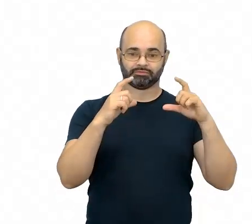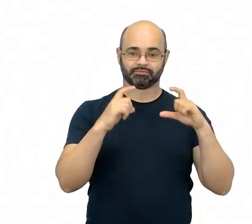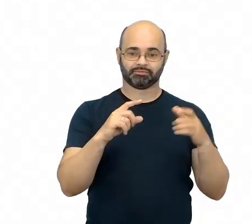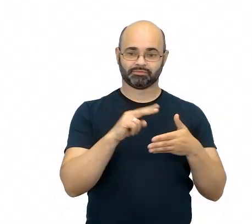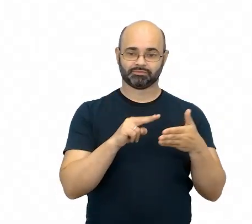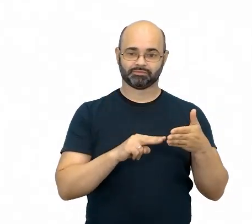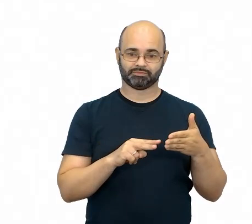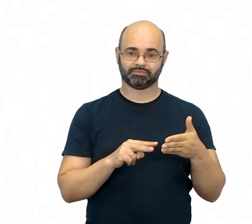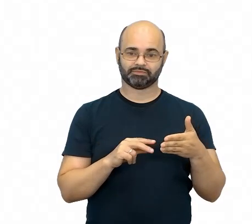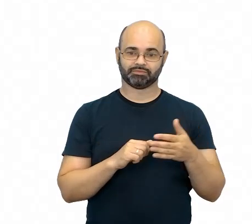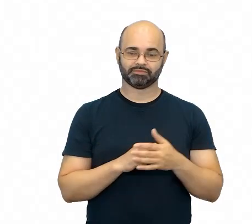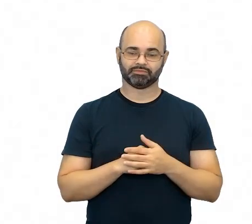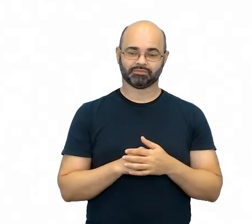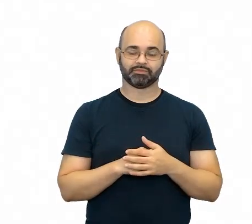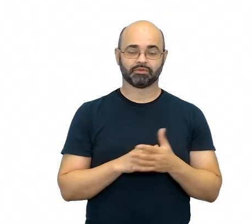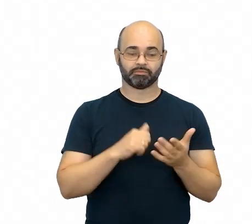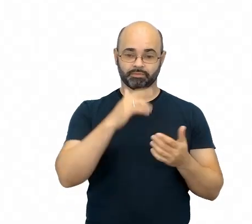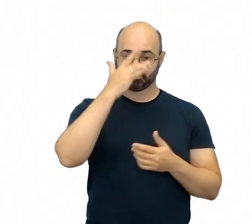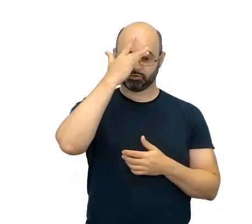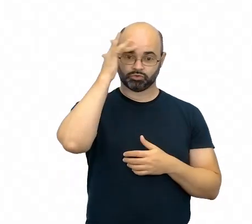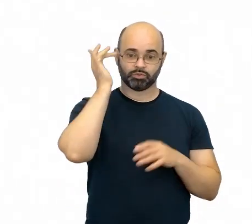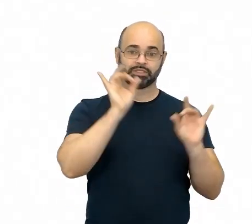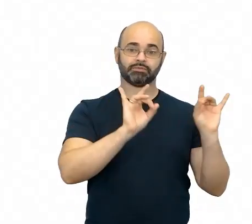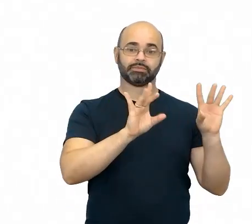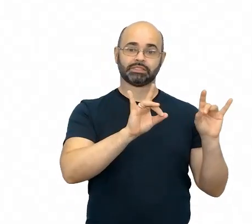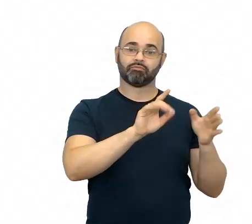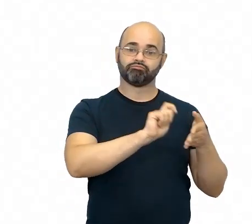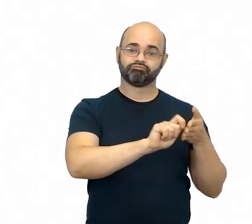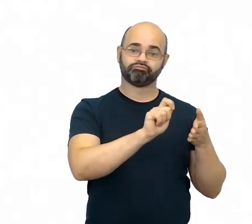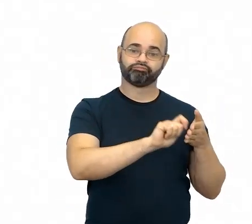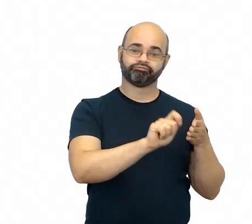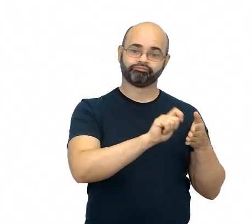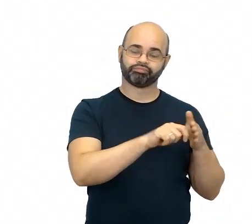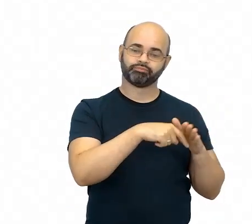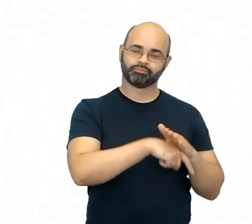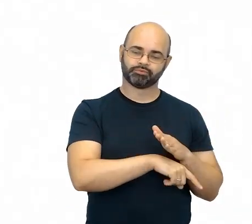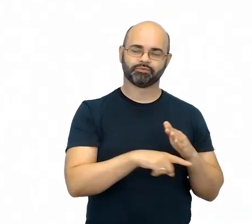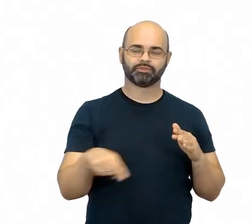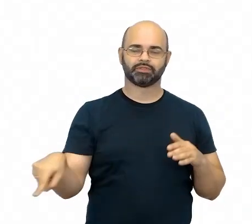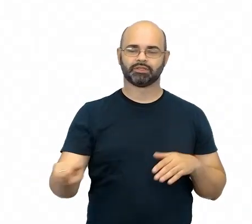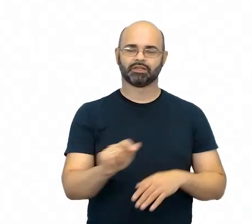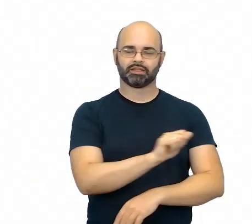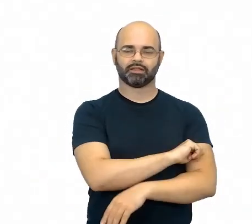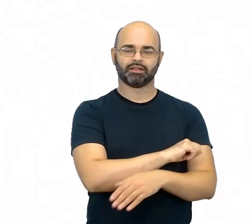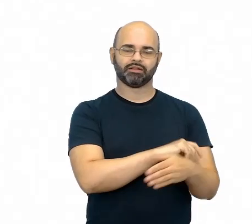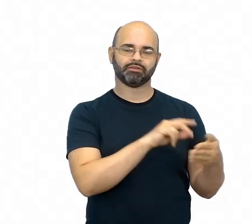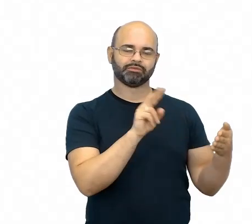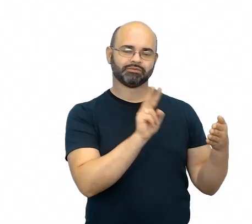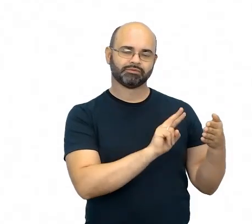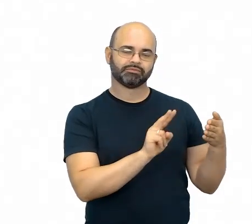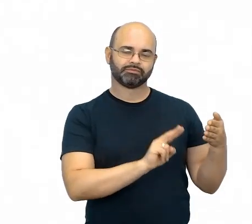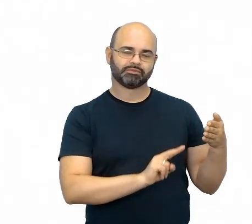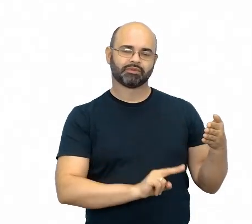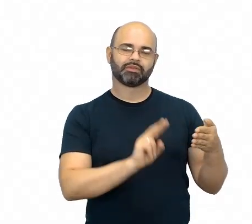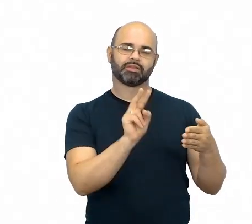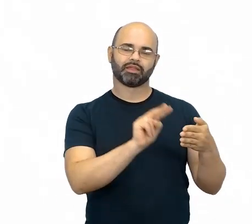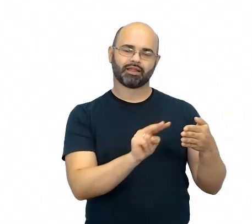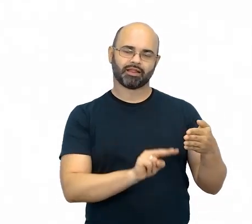pelos especialistas. Ou seja, os estudantes poderão perceber que os